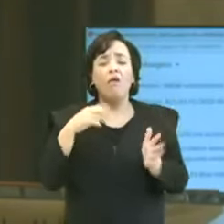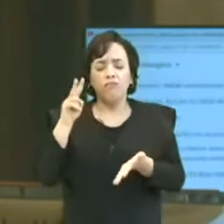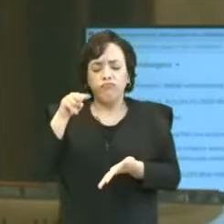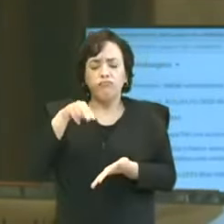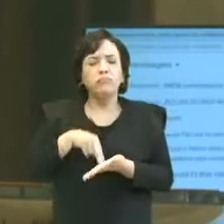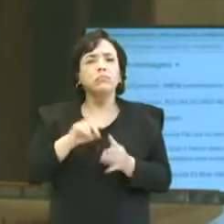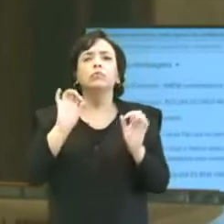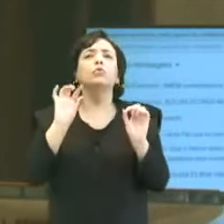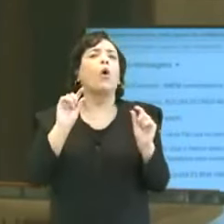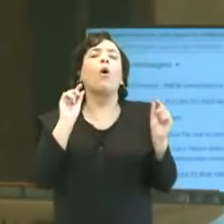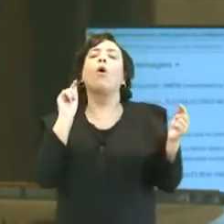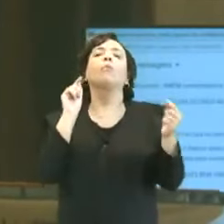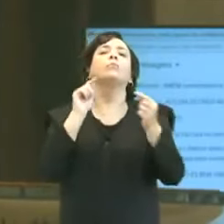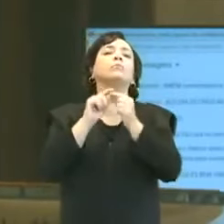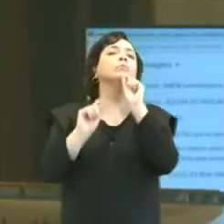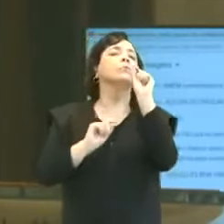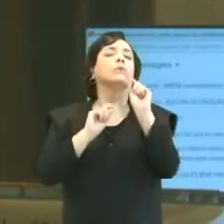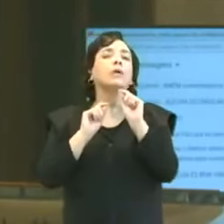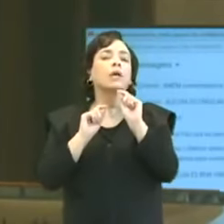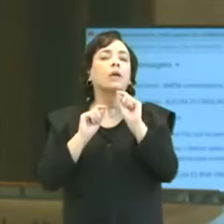um objetivo com essa palavra: